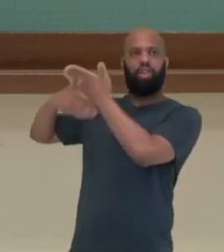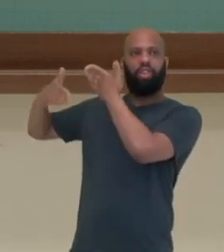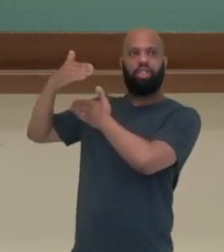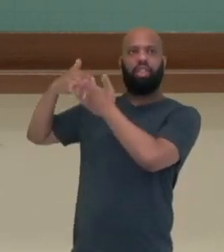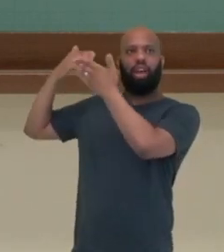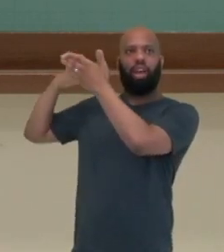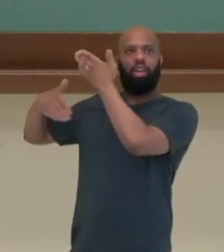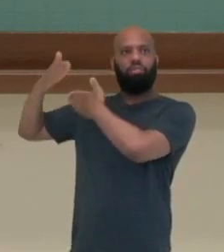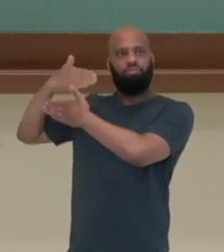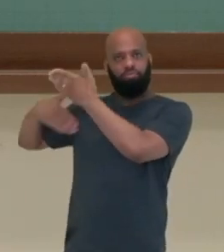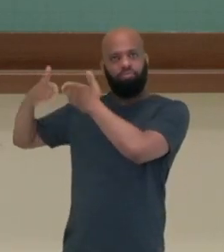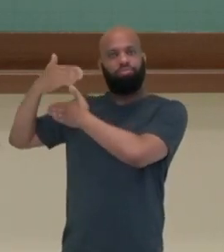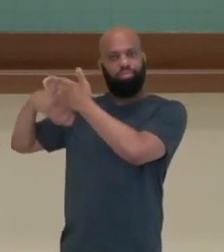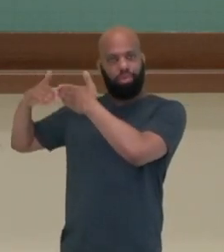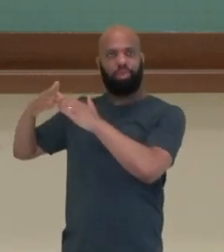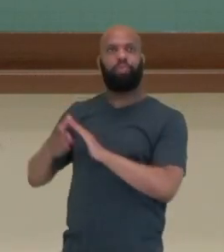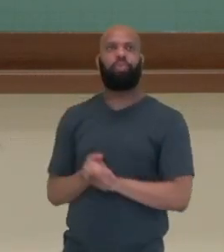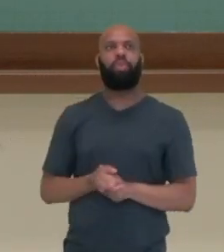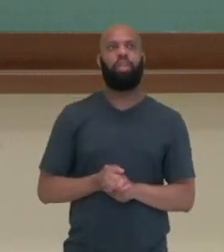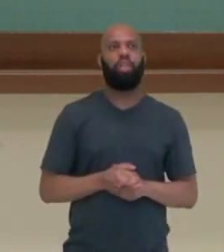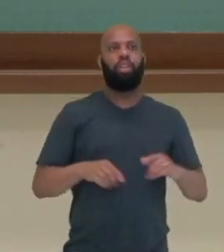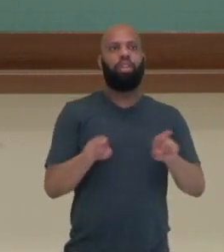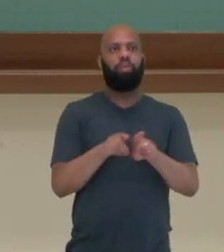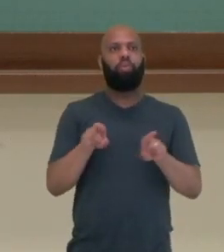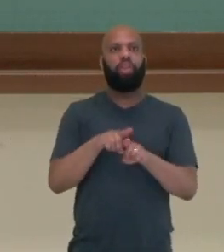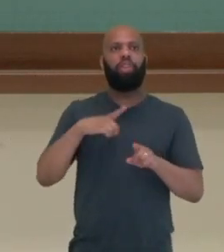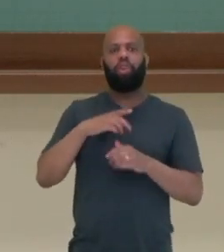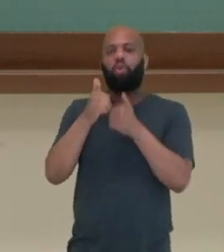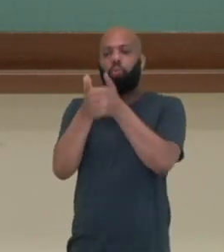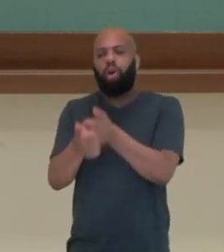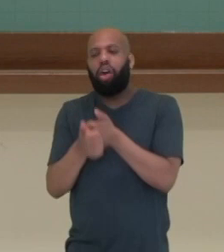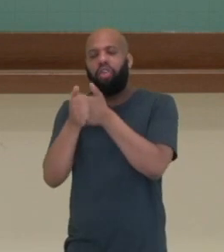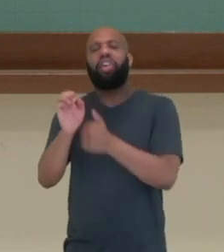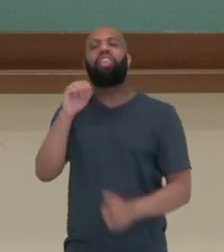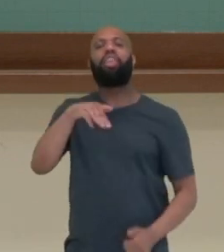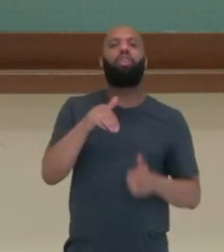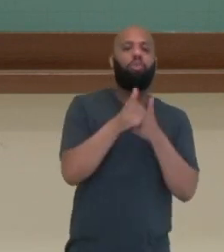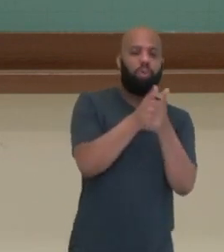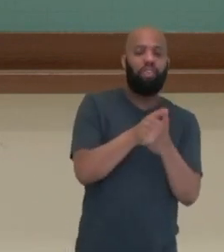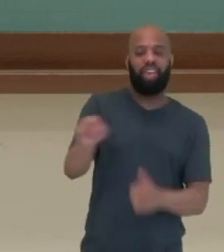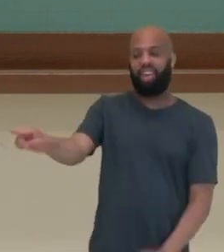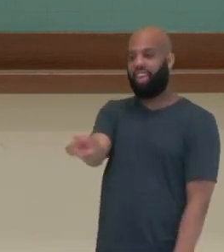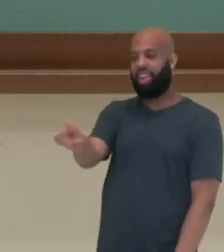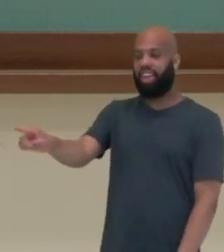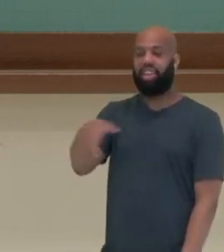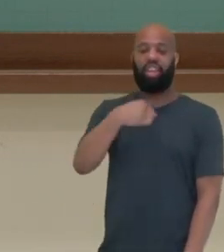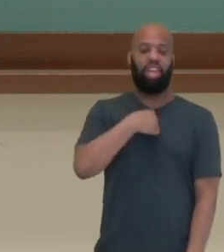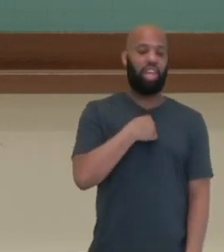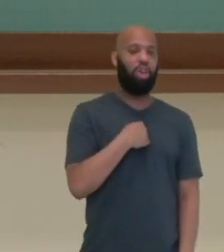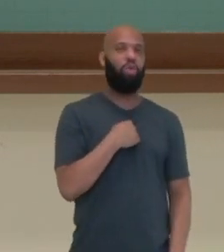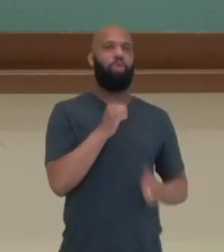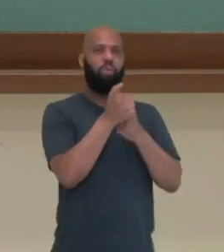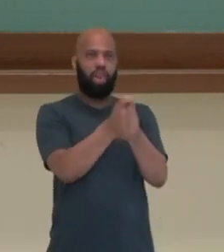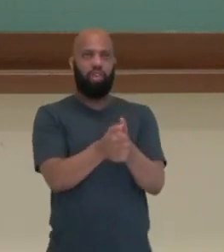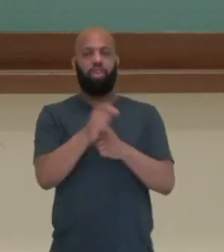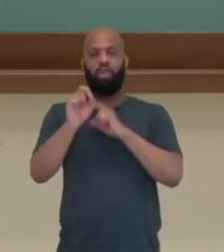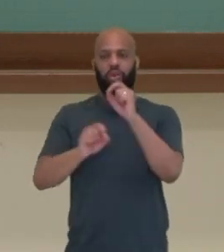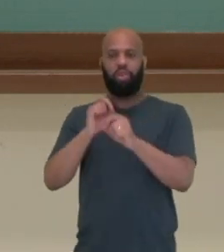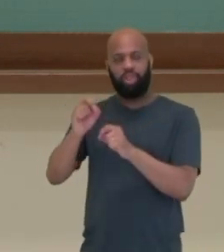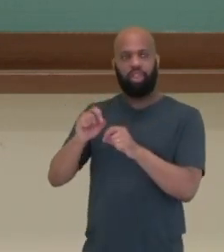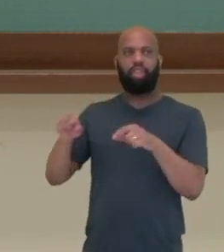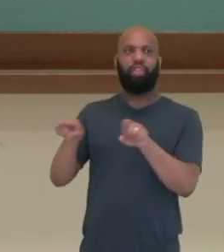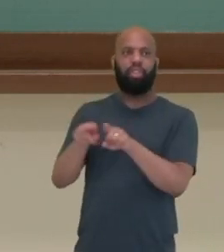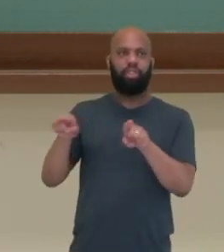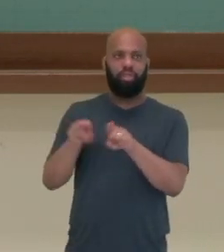bem. Aí eu tenho acompanhavam. Quem é que acompanhavam? Eles. Eu acompanhava, ó, pretérito imperfeito.